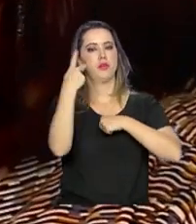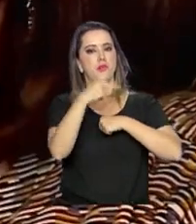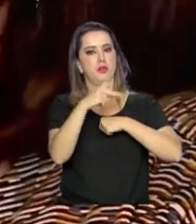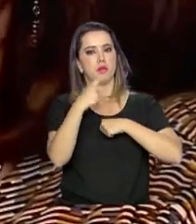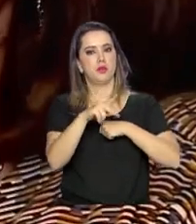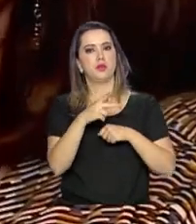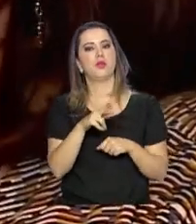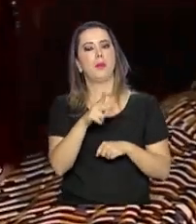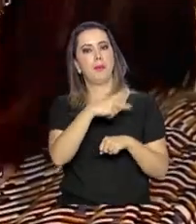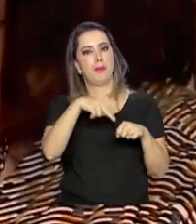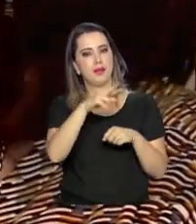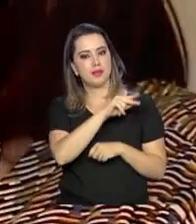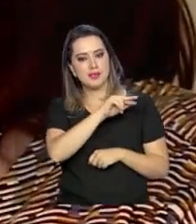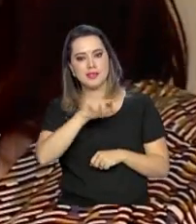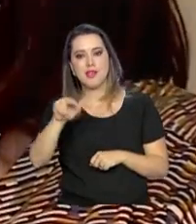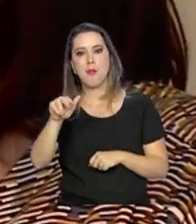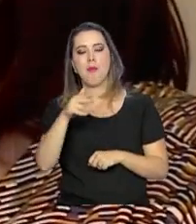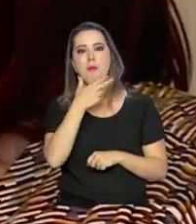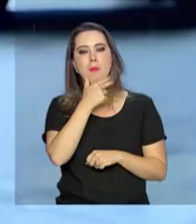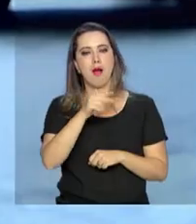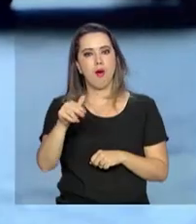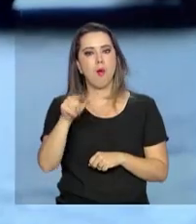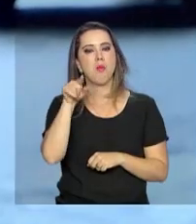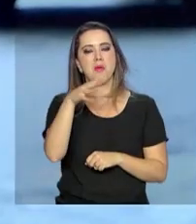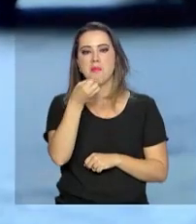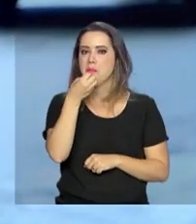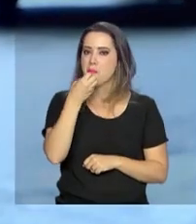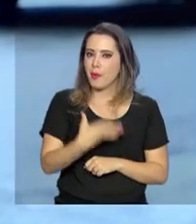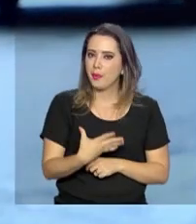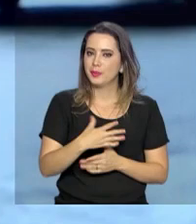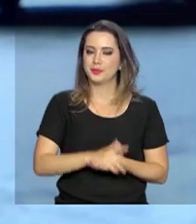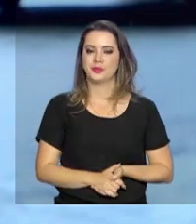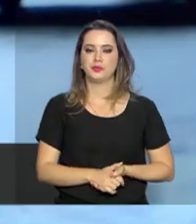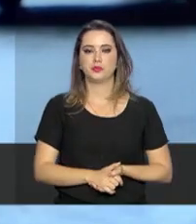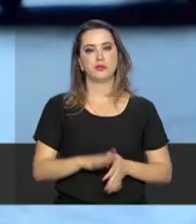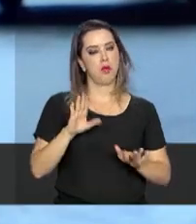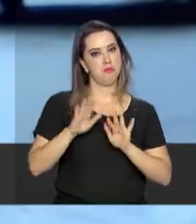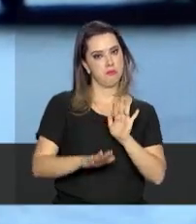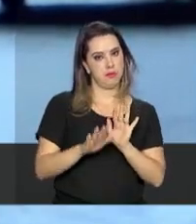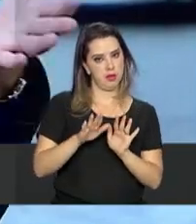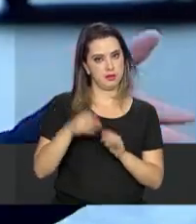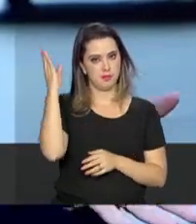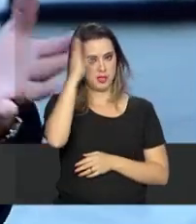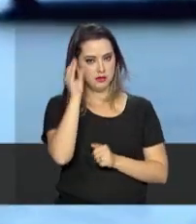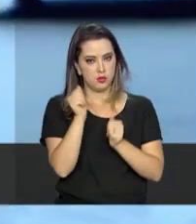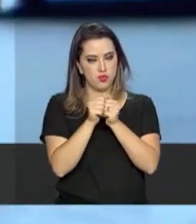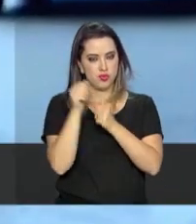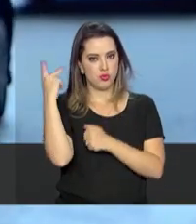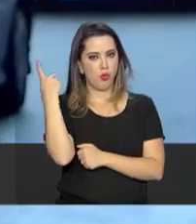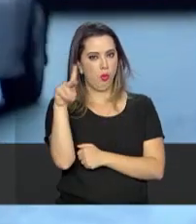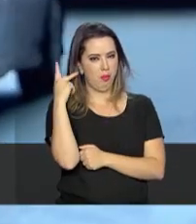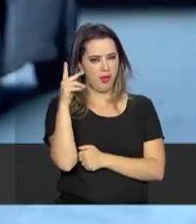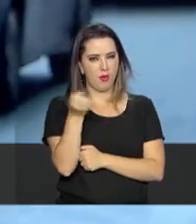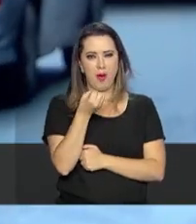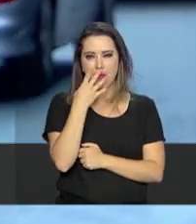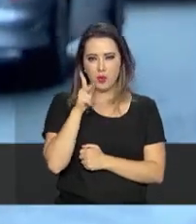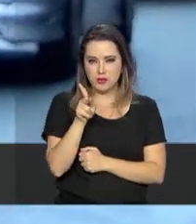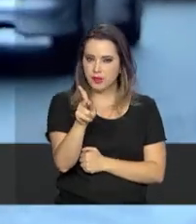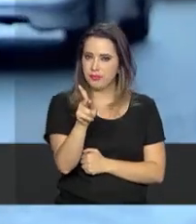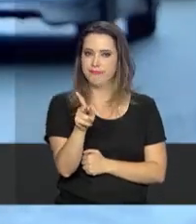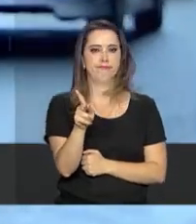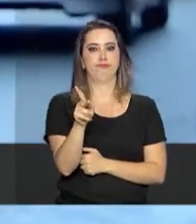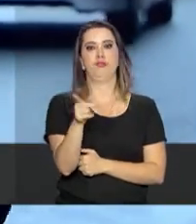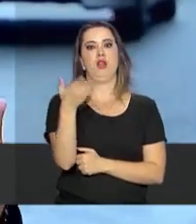País irmão, e somos muito bem recebidos. Mas nem sempre essa relação entre brasileiros e paraguaios foi boa. Na década